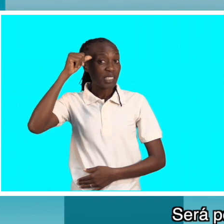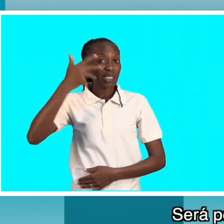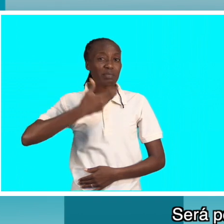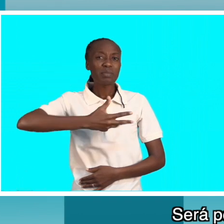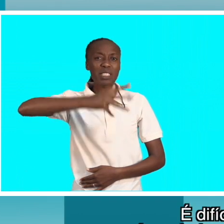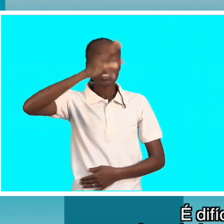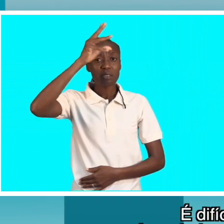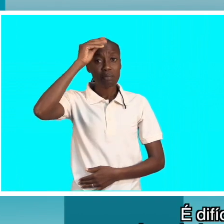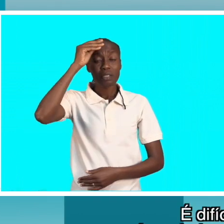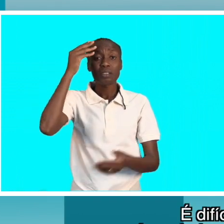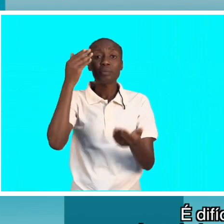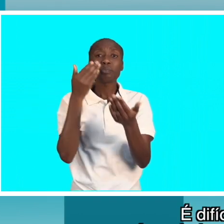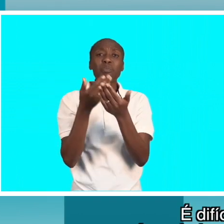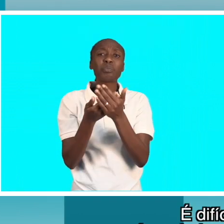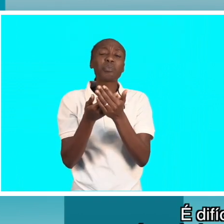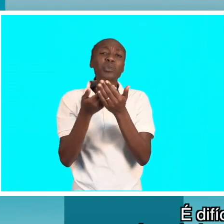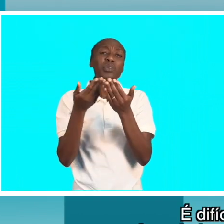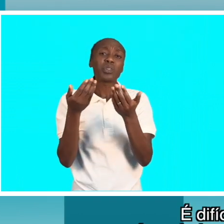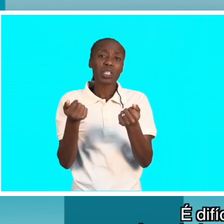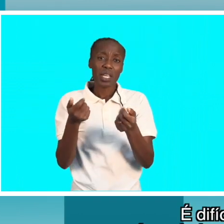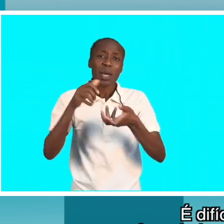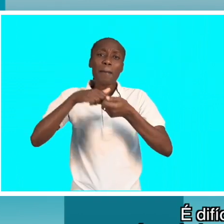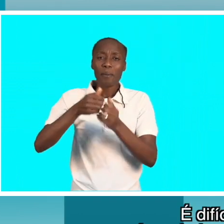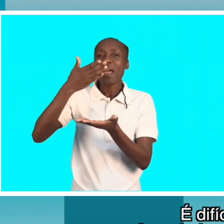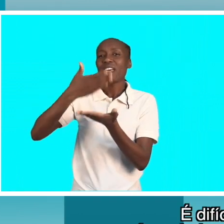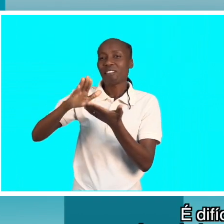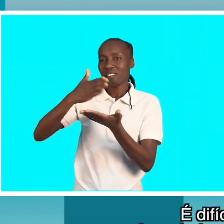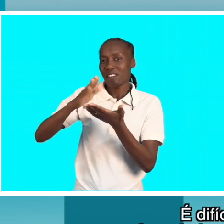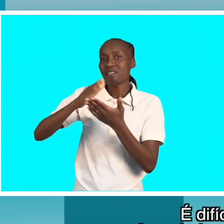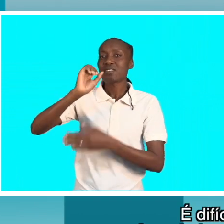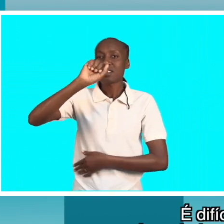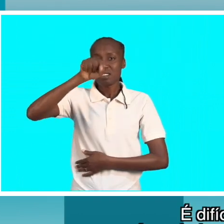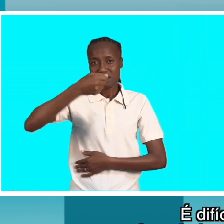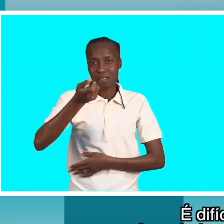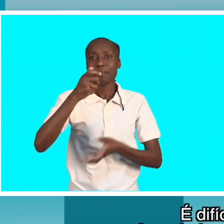vossos produtos? Para mim, me torna difícil compreender o porquê.